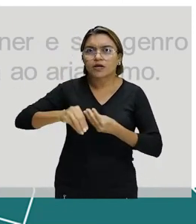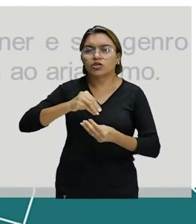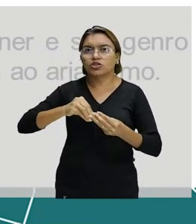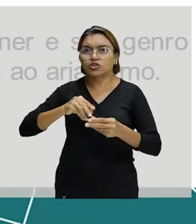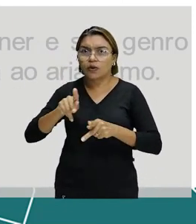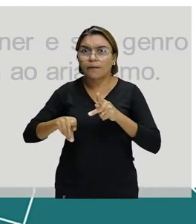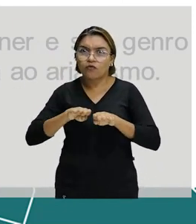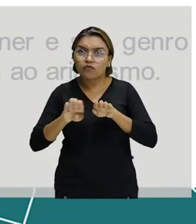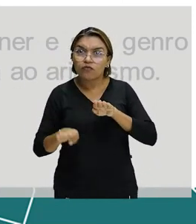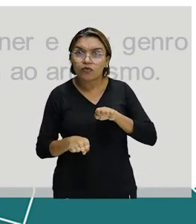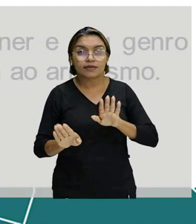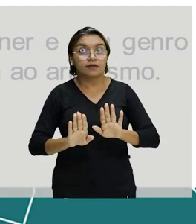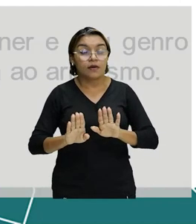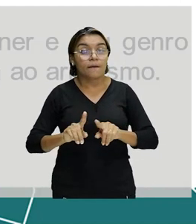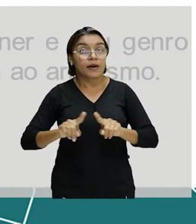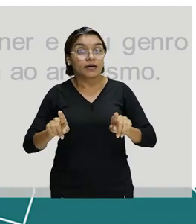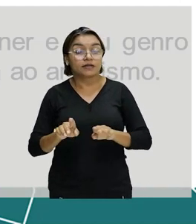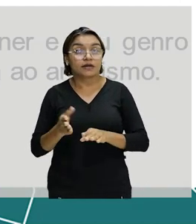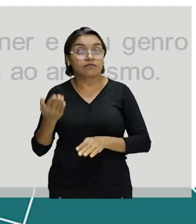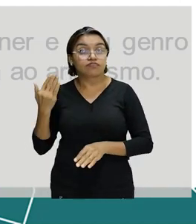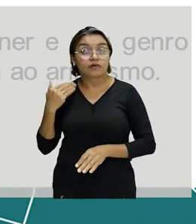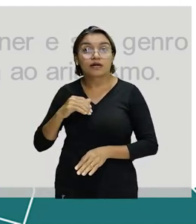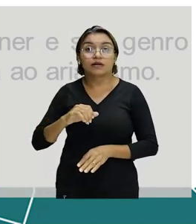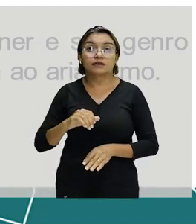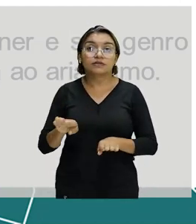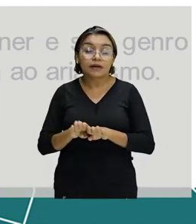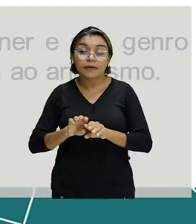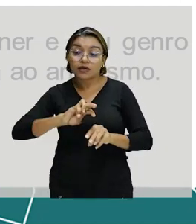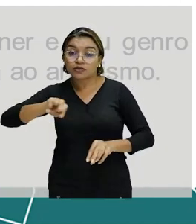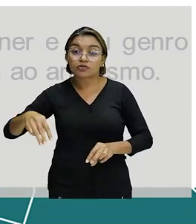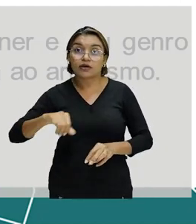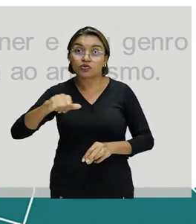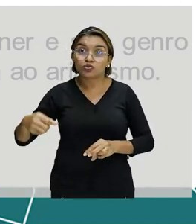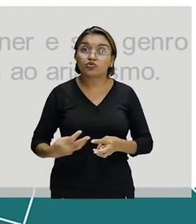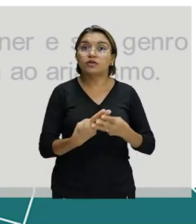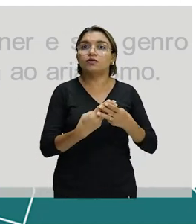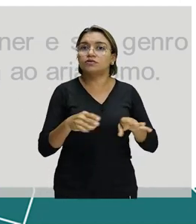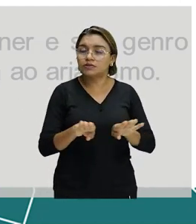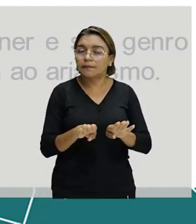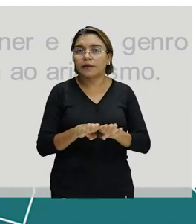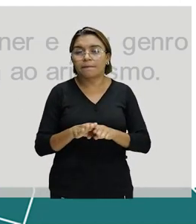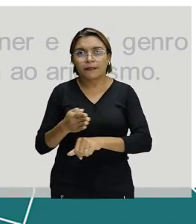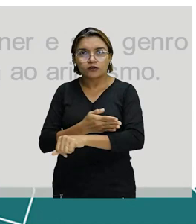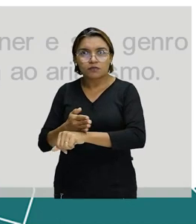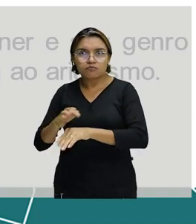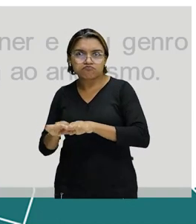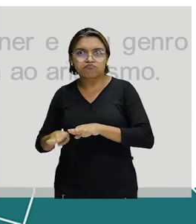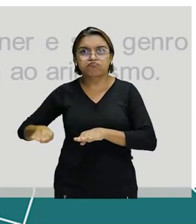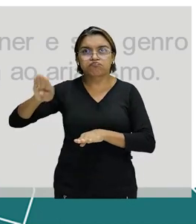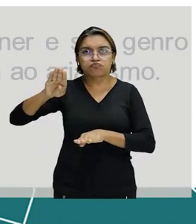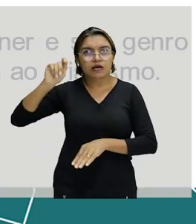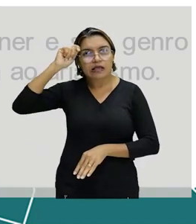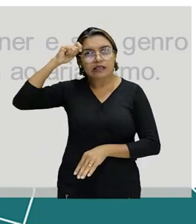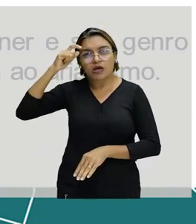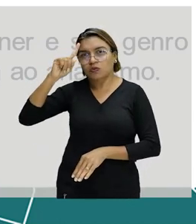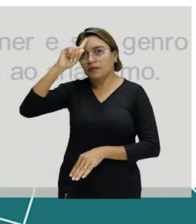os povos inferiores mas pros antissemitas os judeus também então os superiores negros